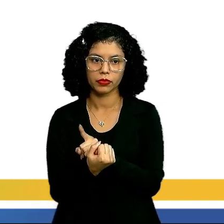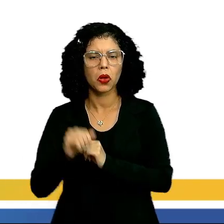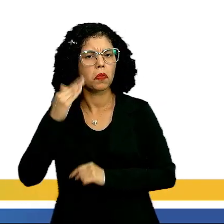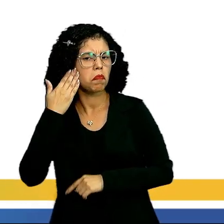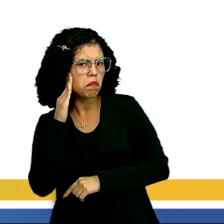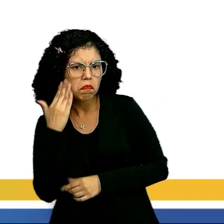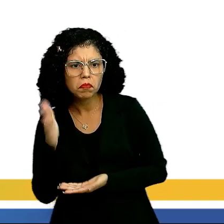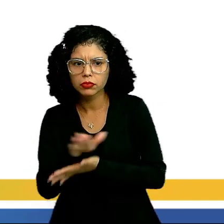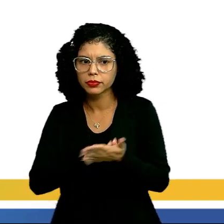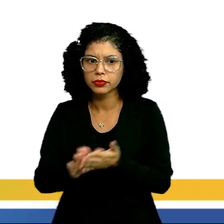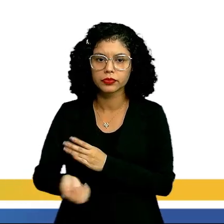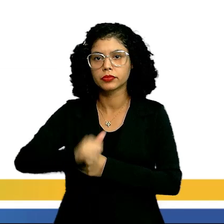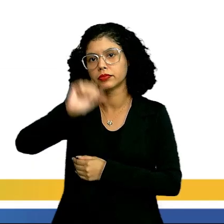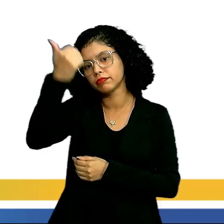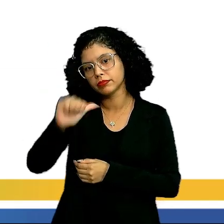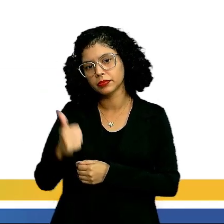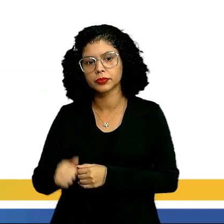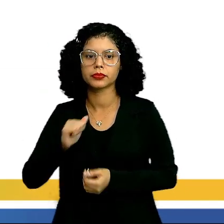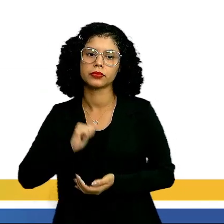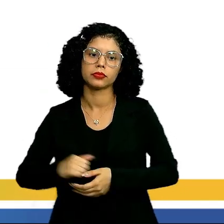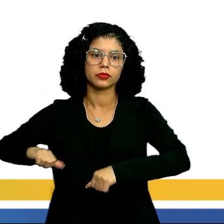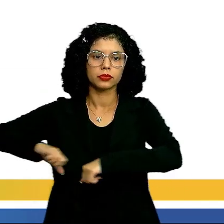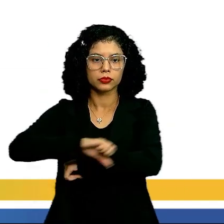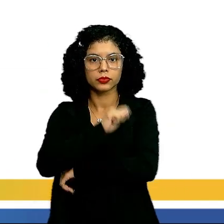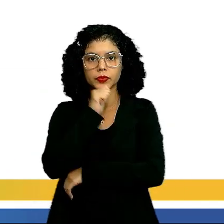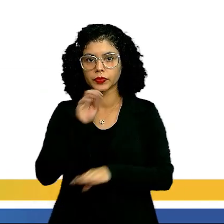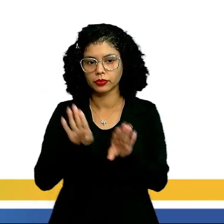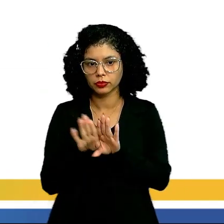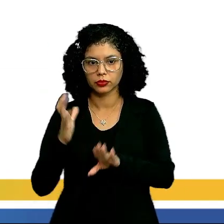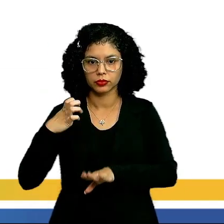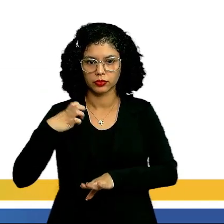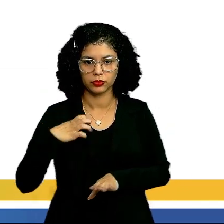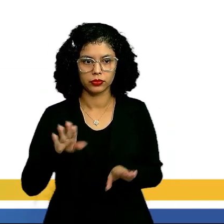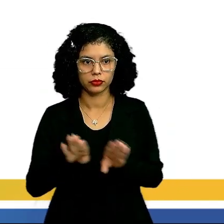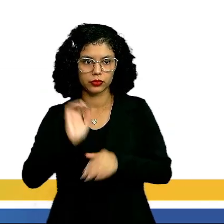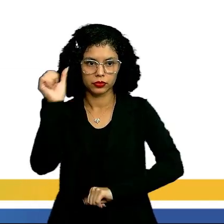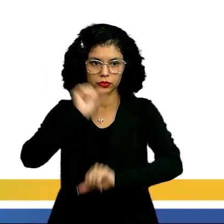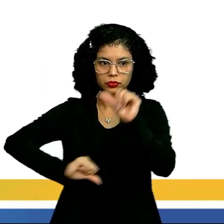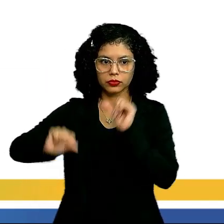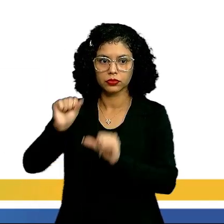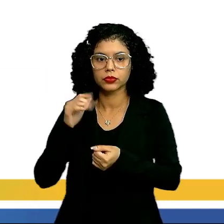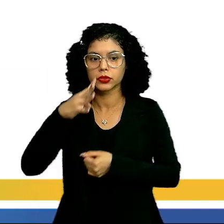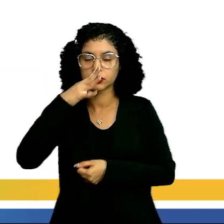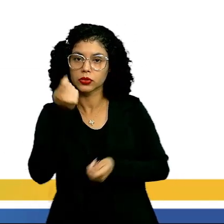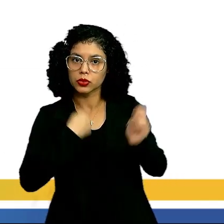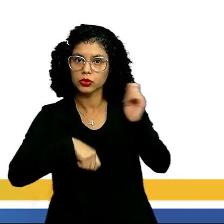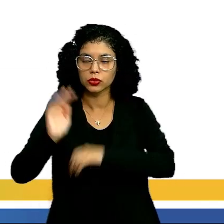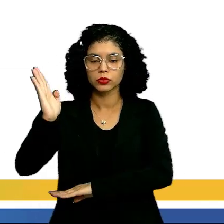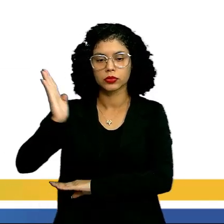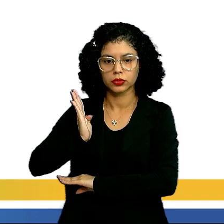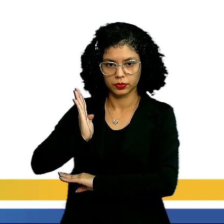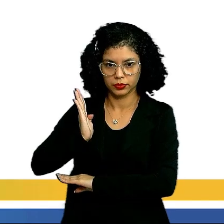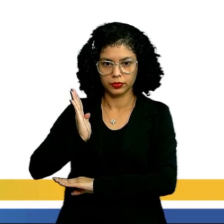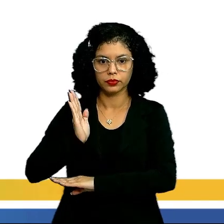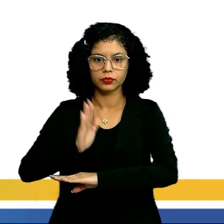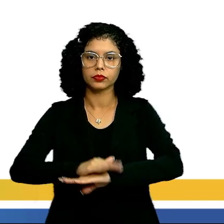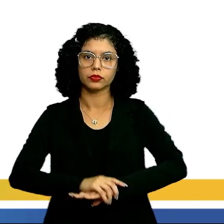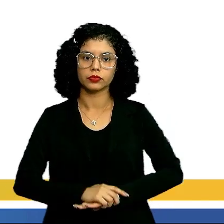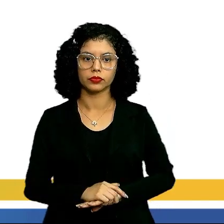sociedade, incompreendido por defender valores morais e éticos contrários aos interesses